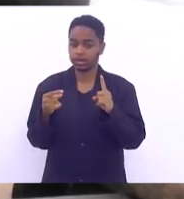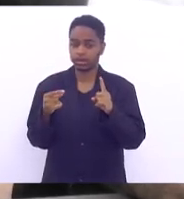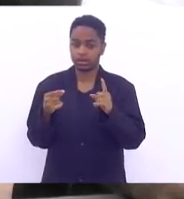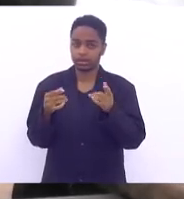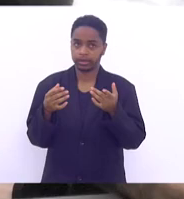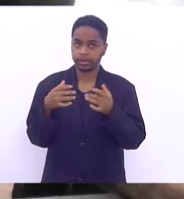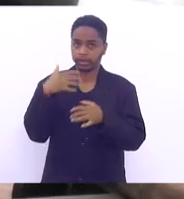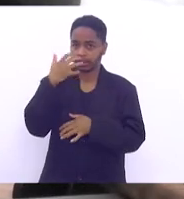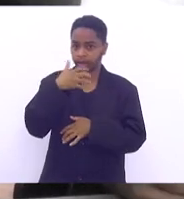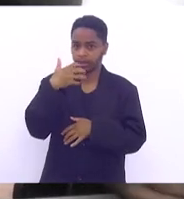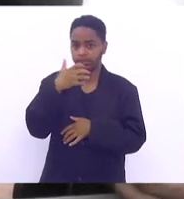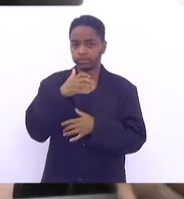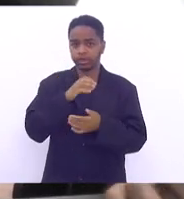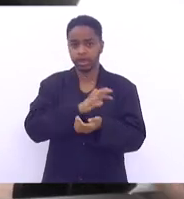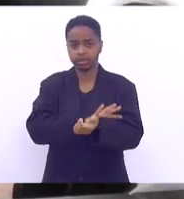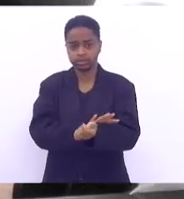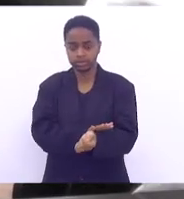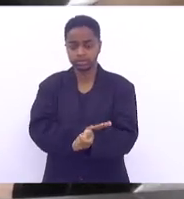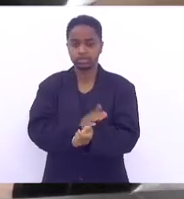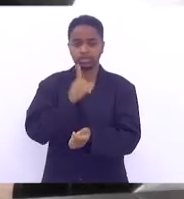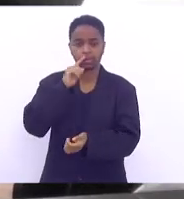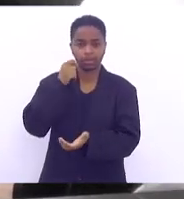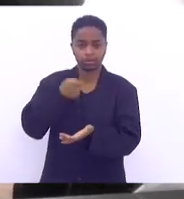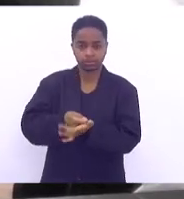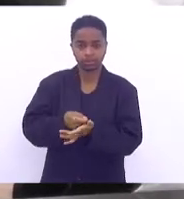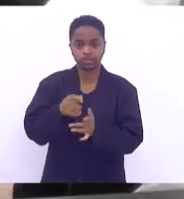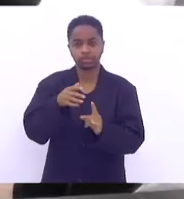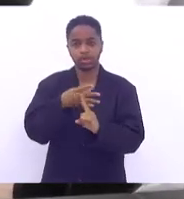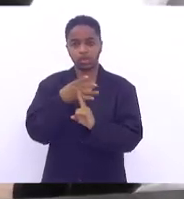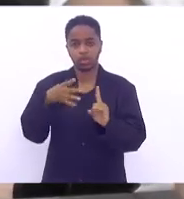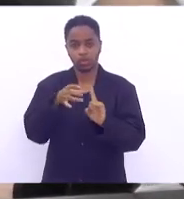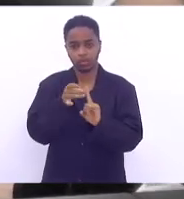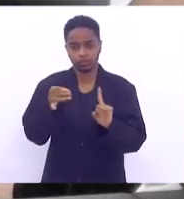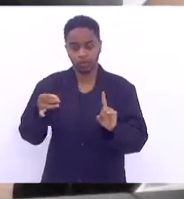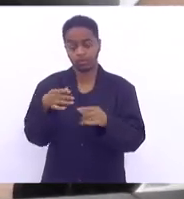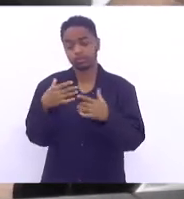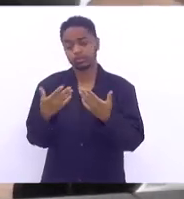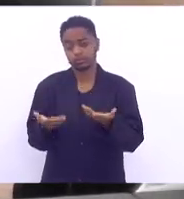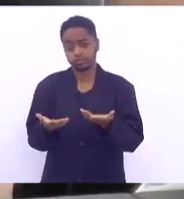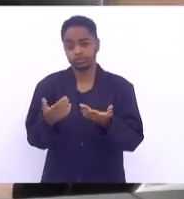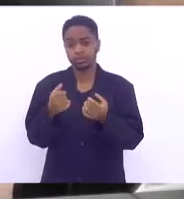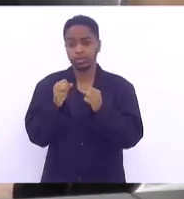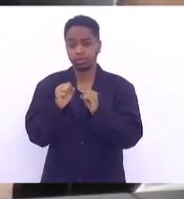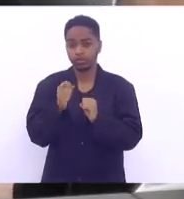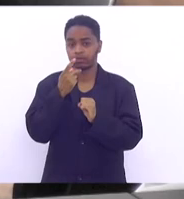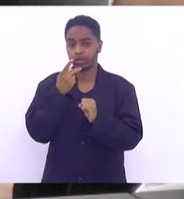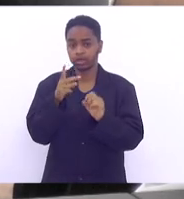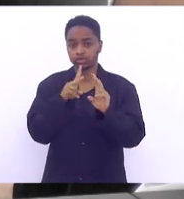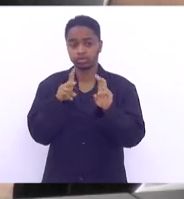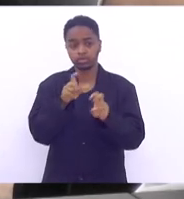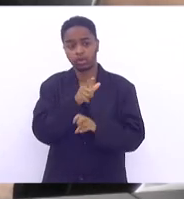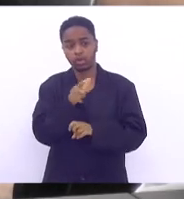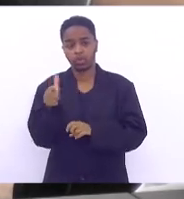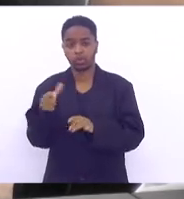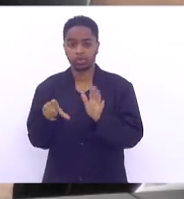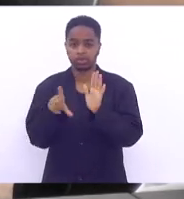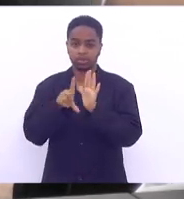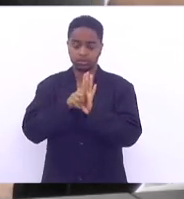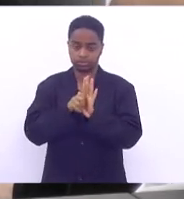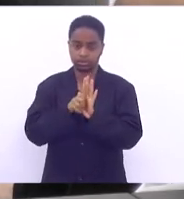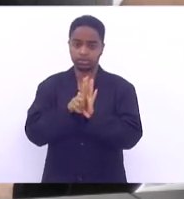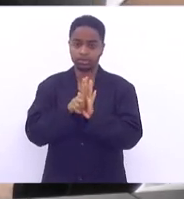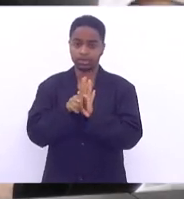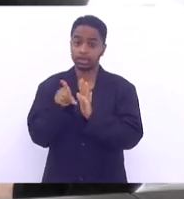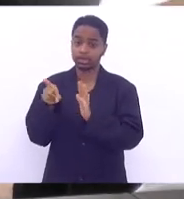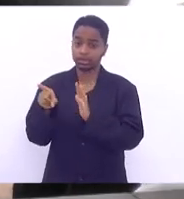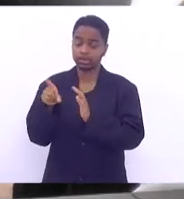cânticos racistas, machistas, homofóbicos, etc. Tal. Eu poderia até fazer referência a essa lei da qual a